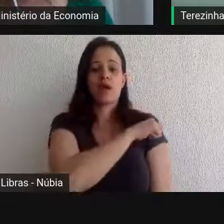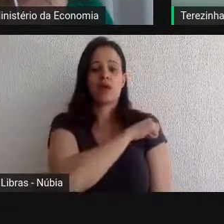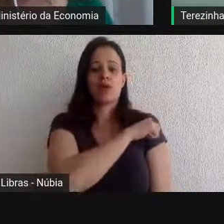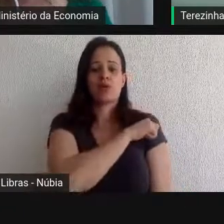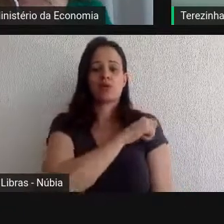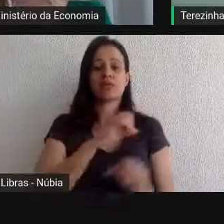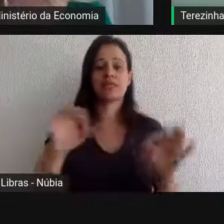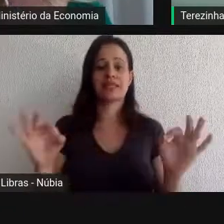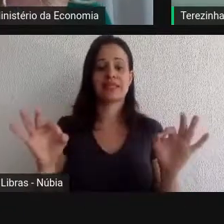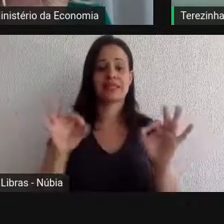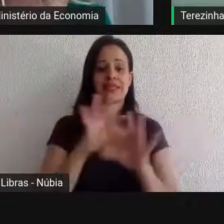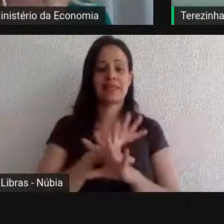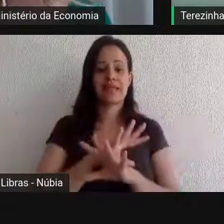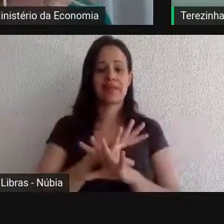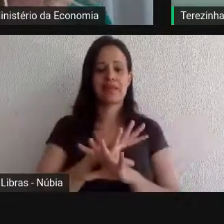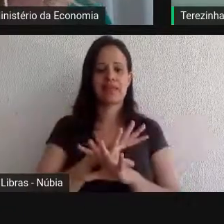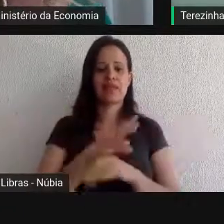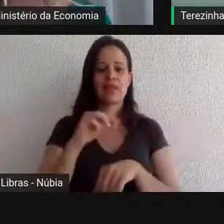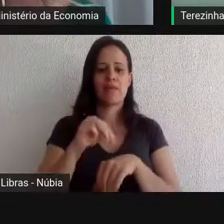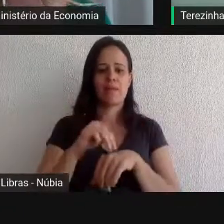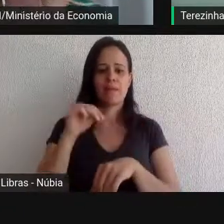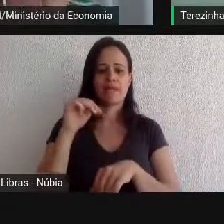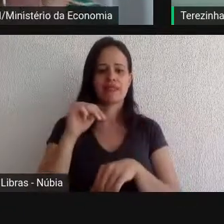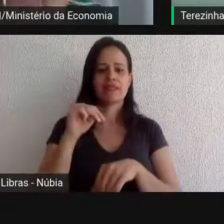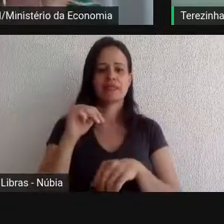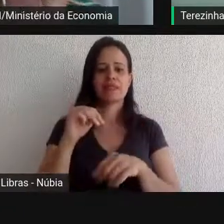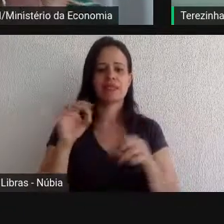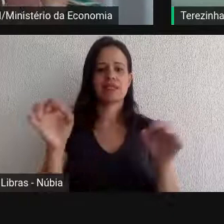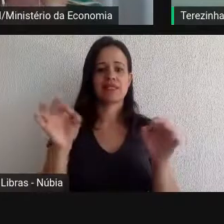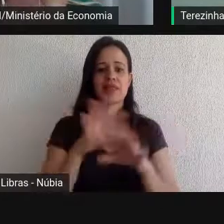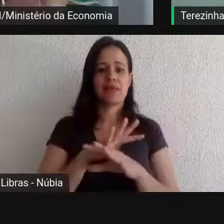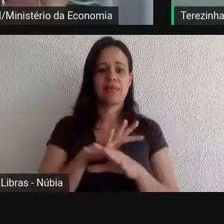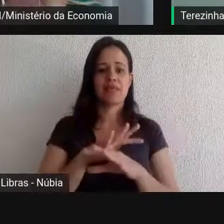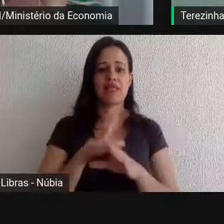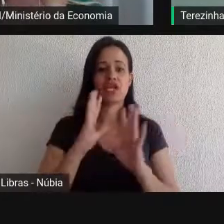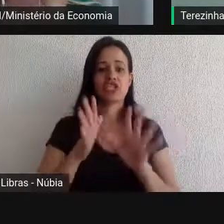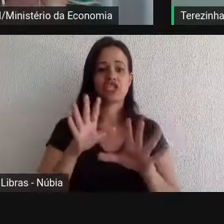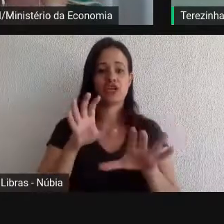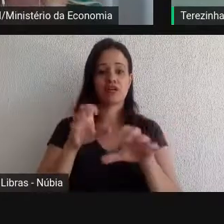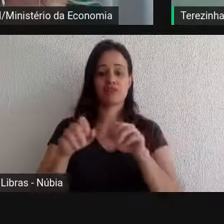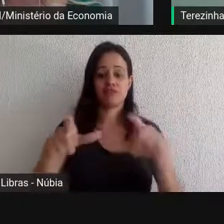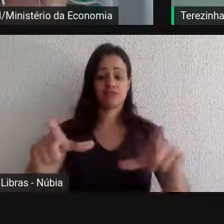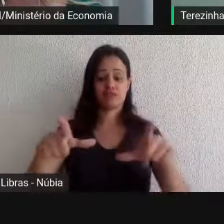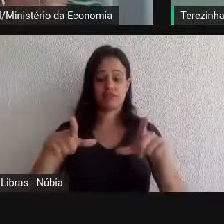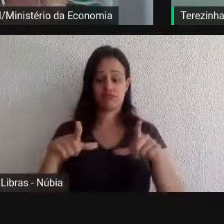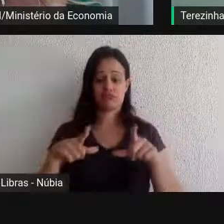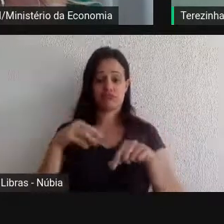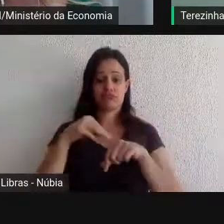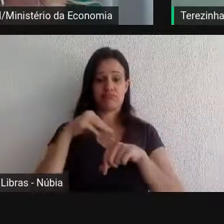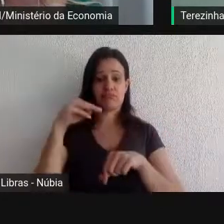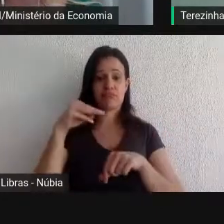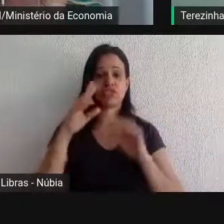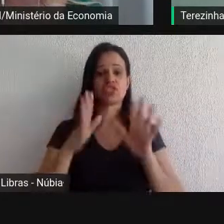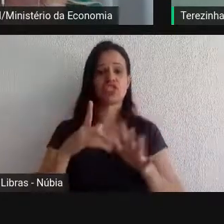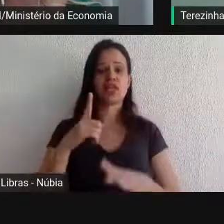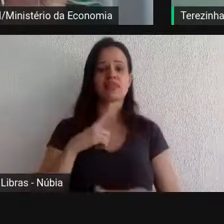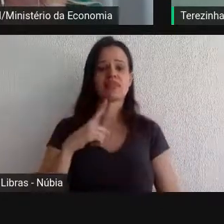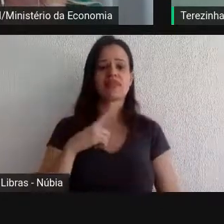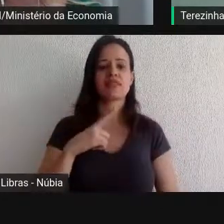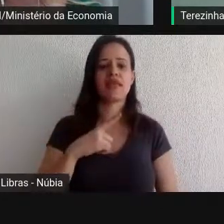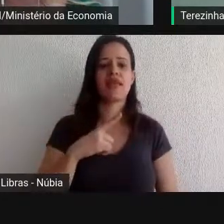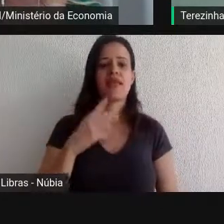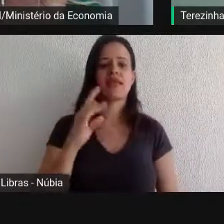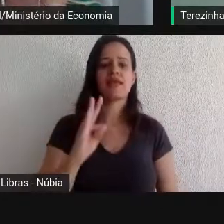termina um mestrando, né, passa a mestre, ele tem um produto final, no nosso caso, um TCC, que